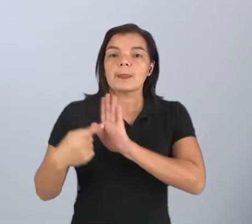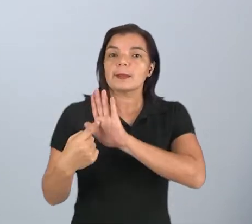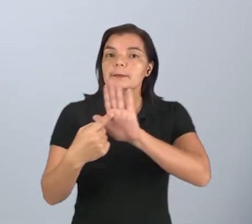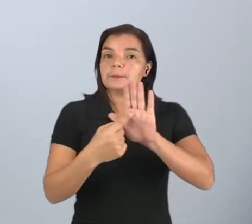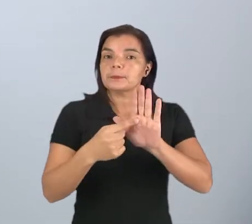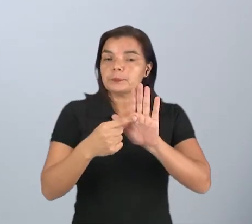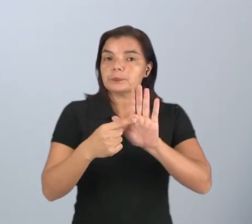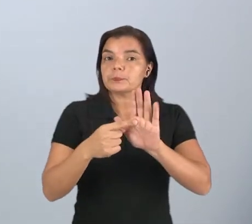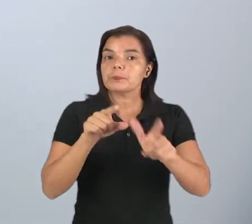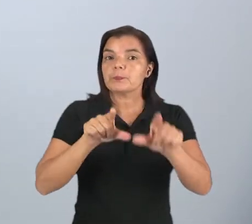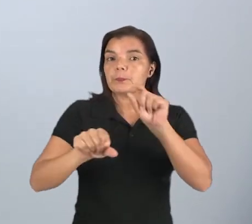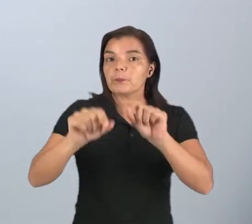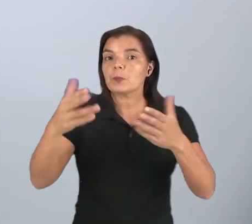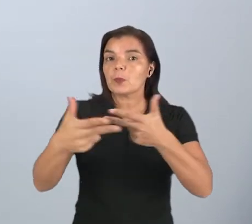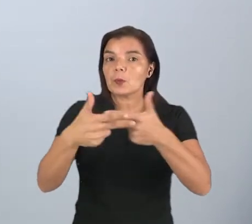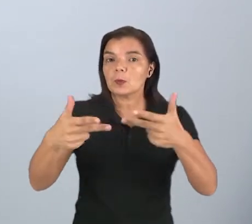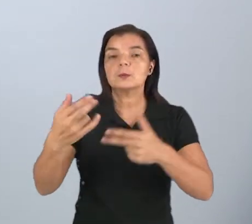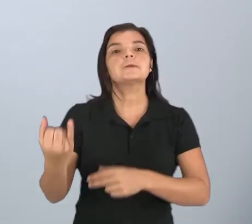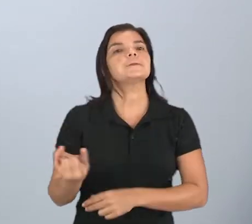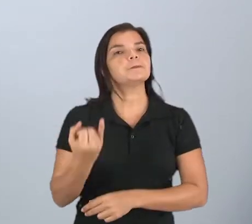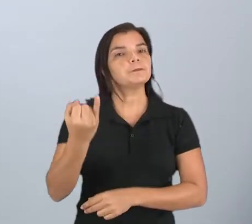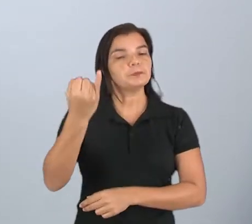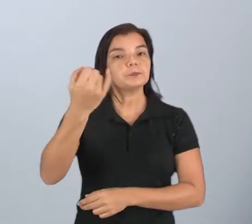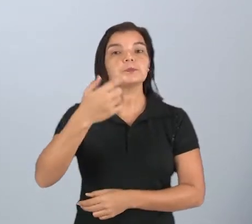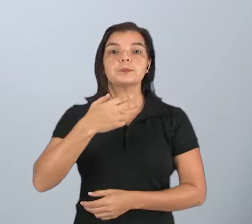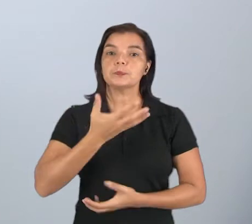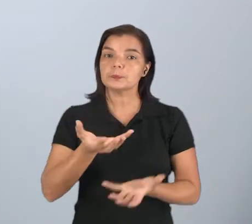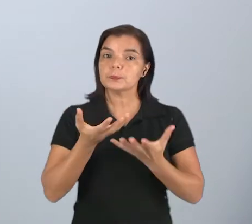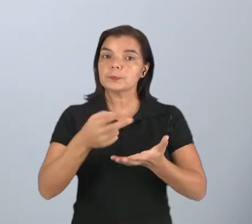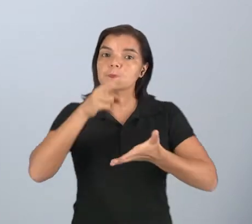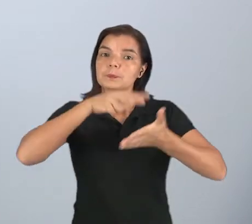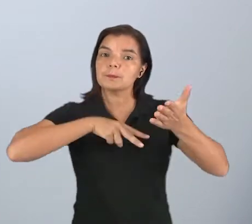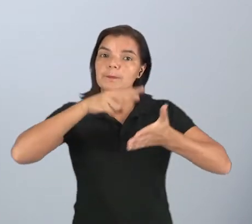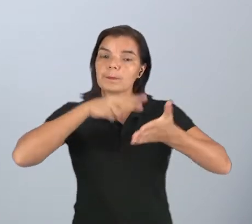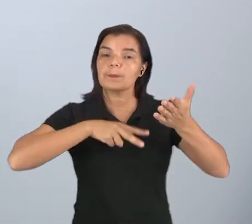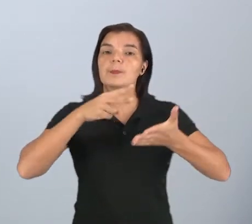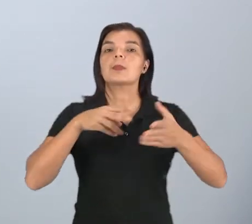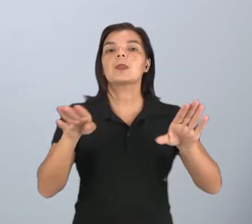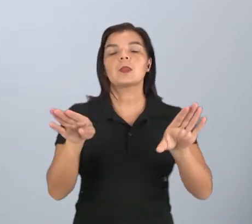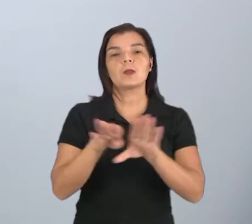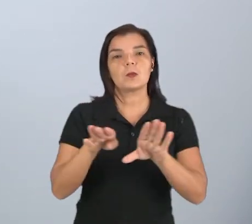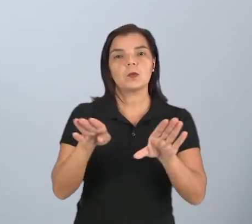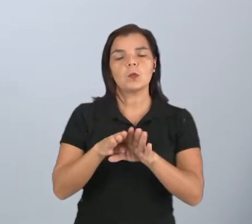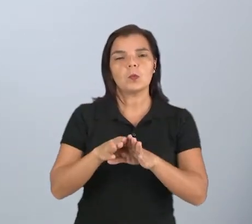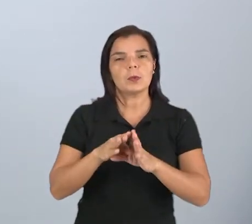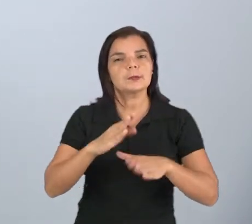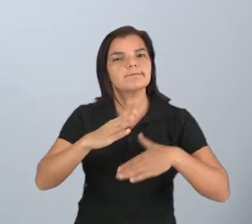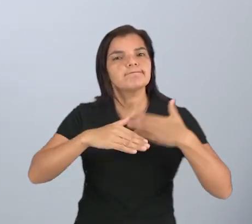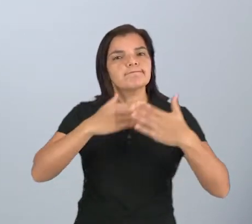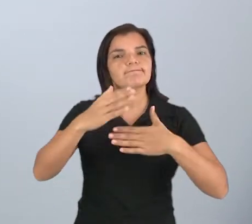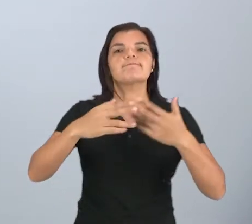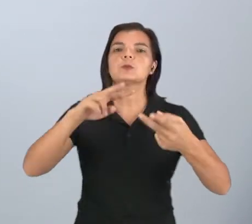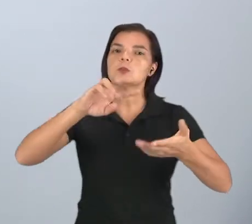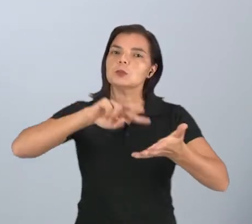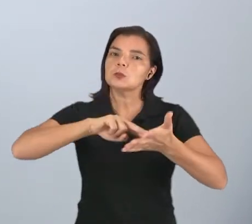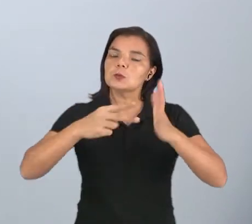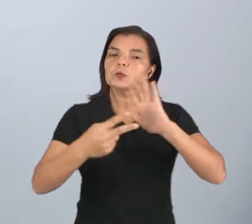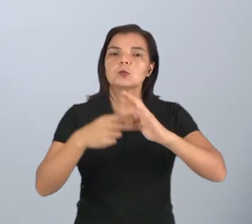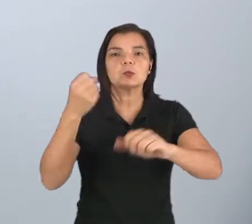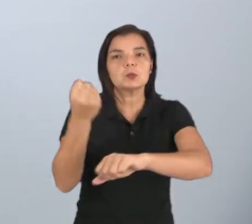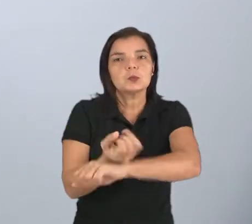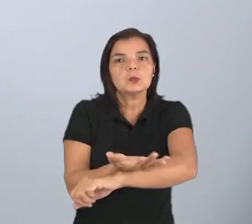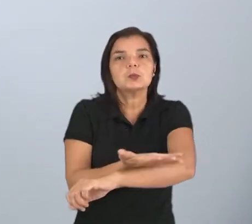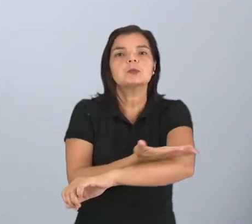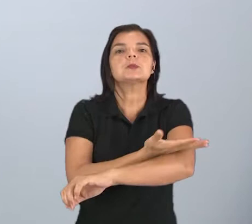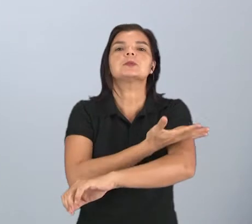ali algo que é muito importante, que eu quero que o meu leitor faça aí, construa sentido, que ele se